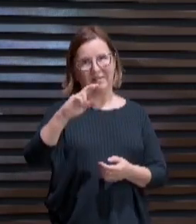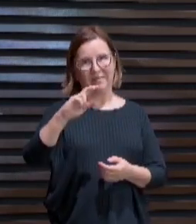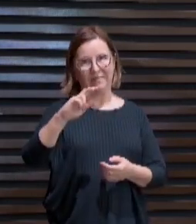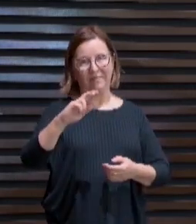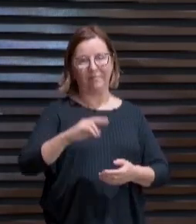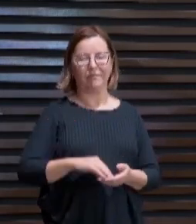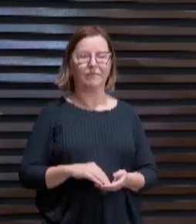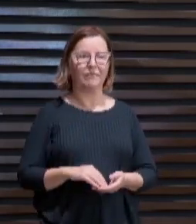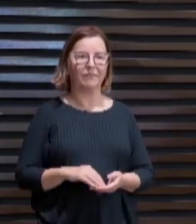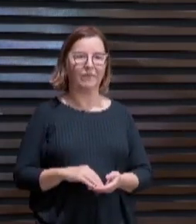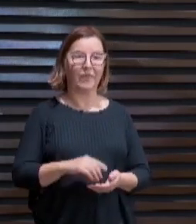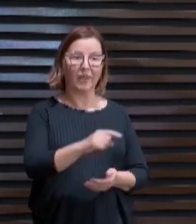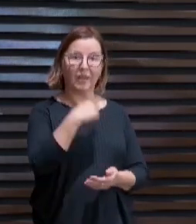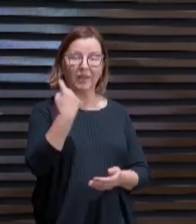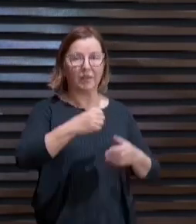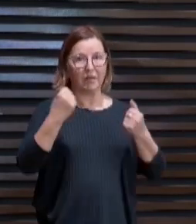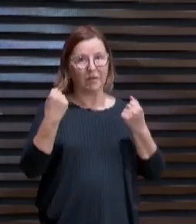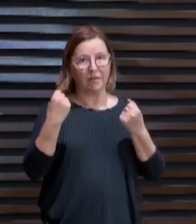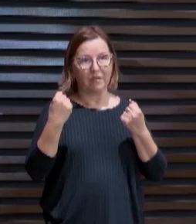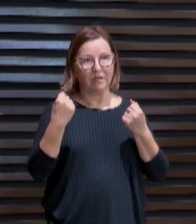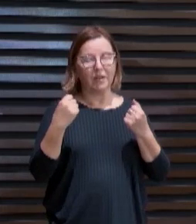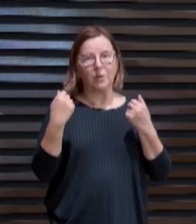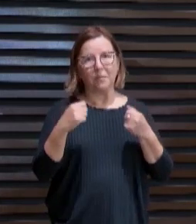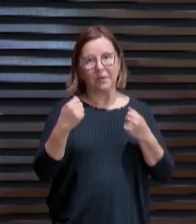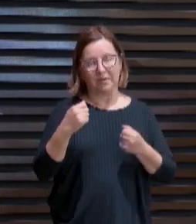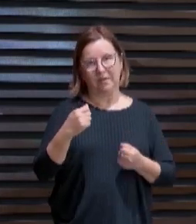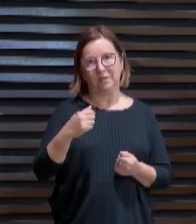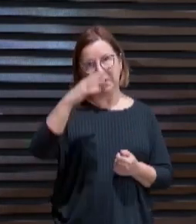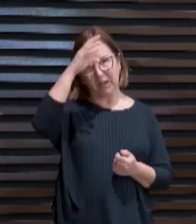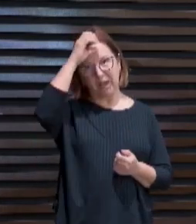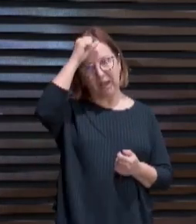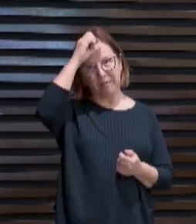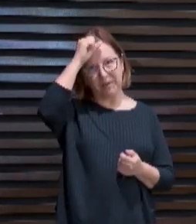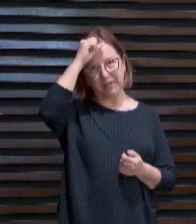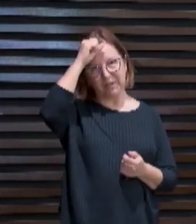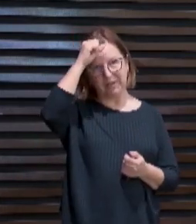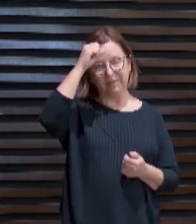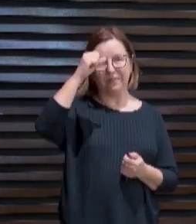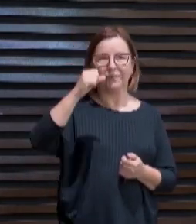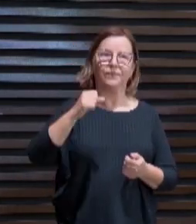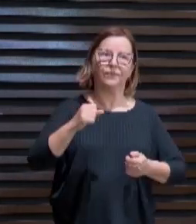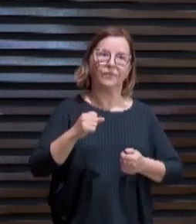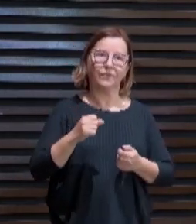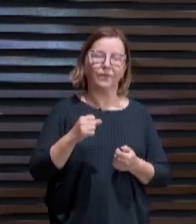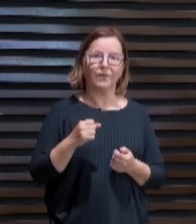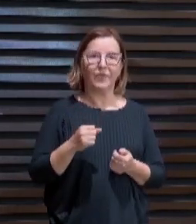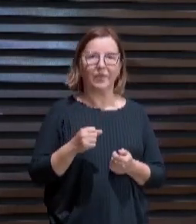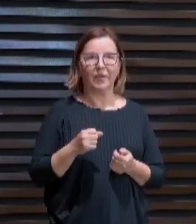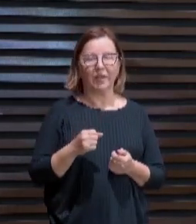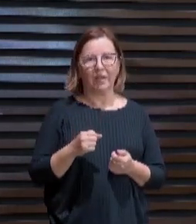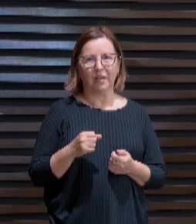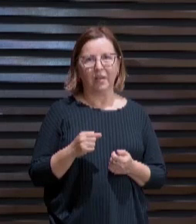Nós precisamos aprender a ler os sinais, discernir os tempos, né? As perseguições enfrentadas pela igreja em